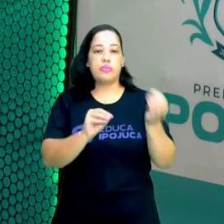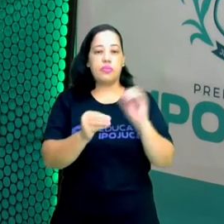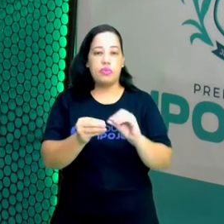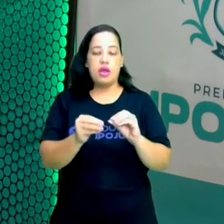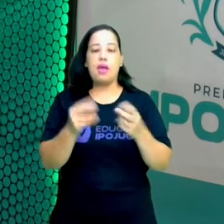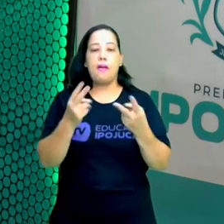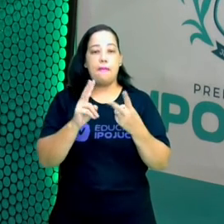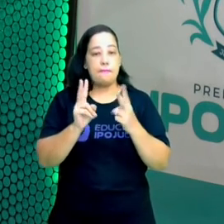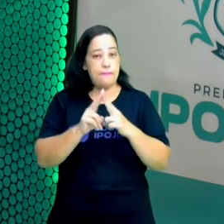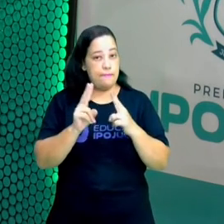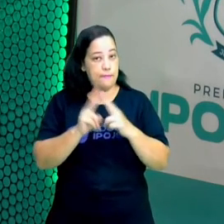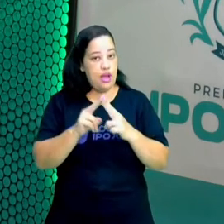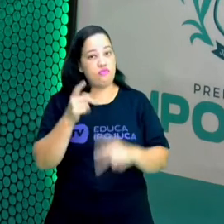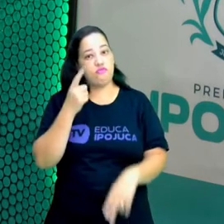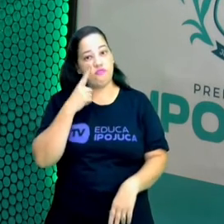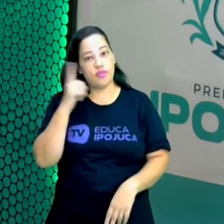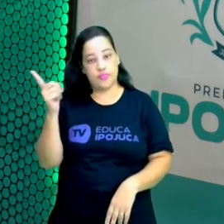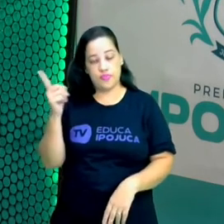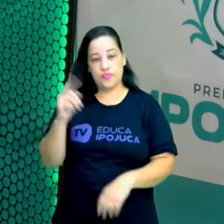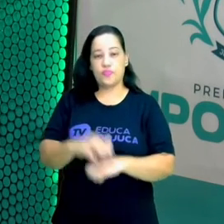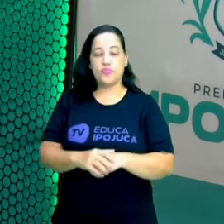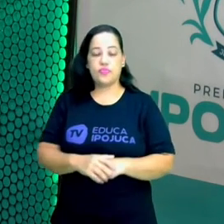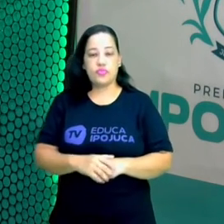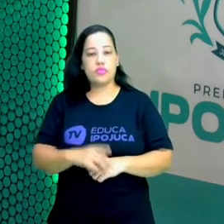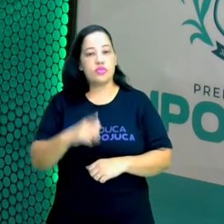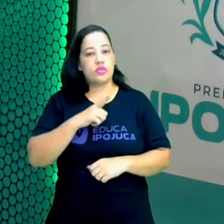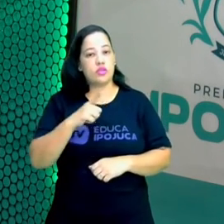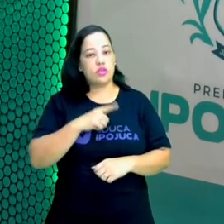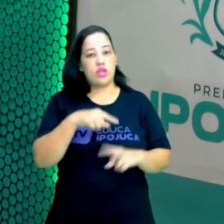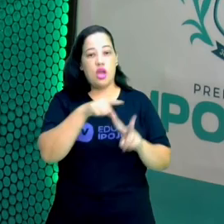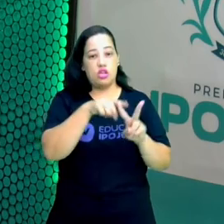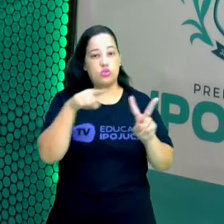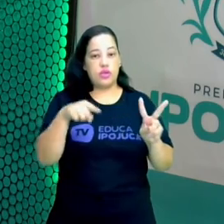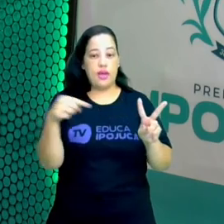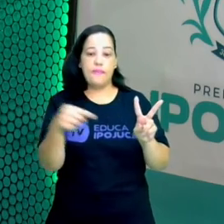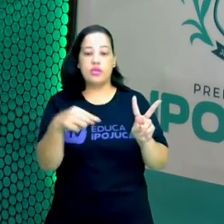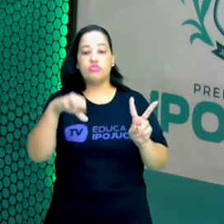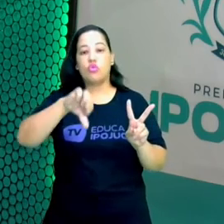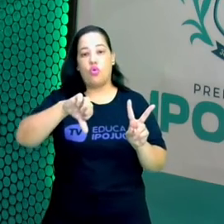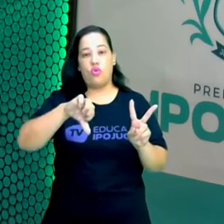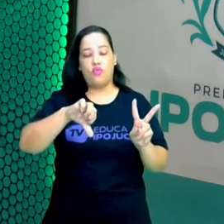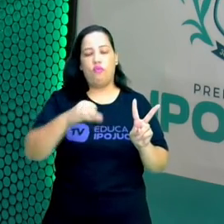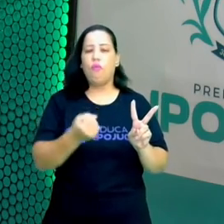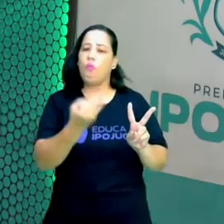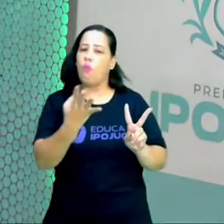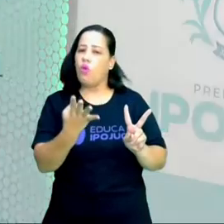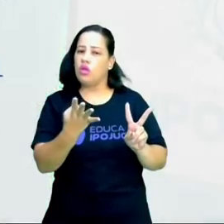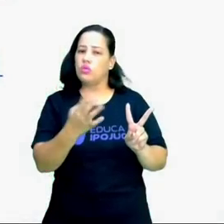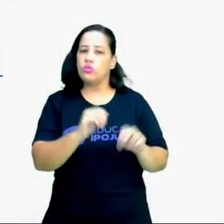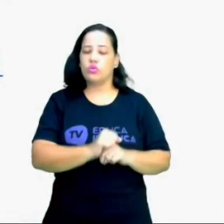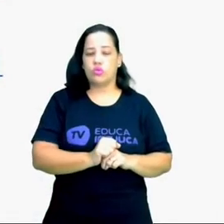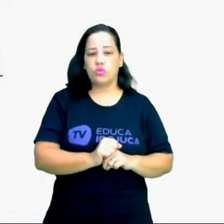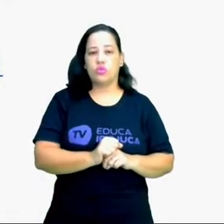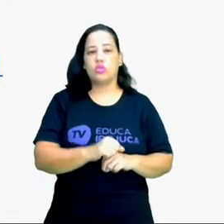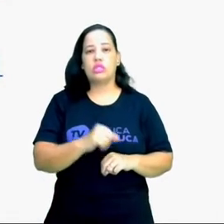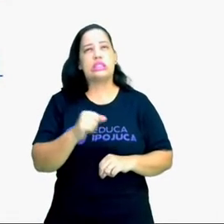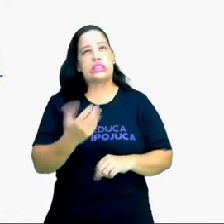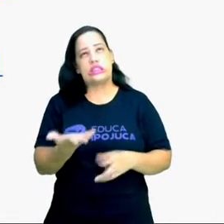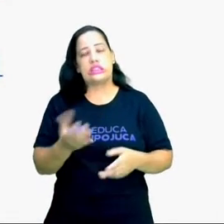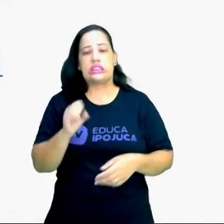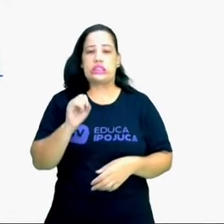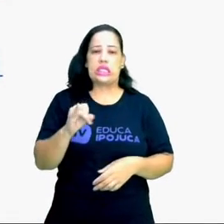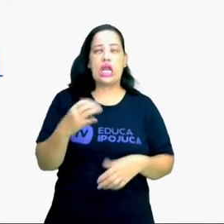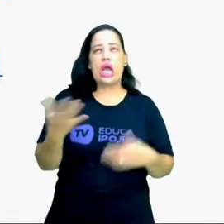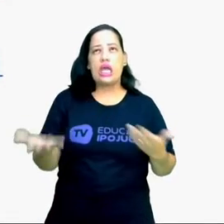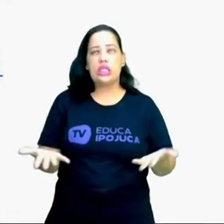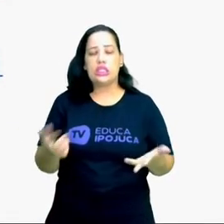par. Vamos ver o que vai acontecer. Raiz quadrada de menos 9. Quanto será? Será que é